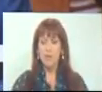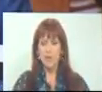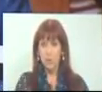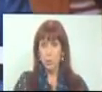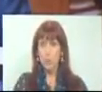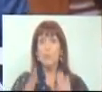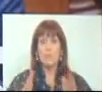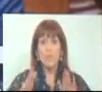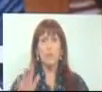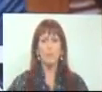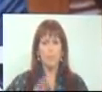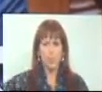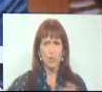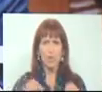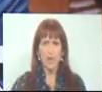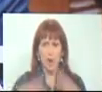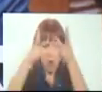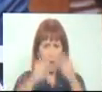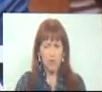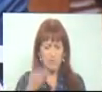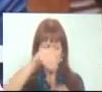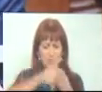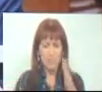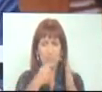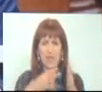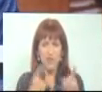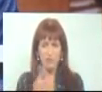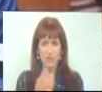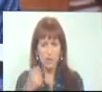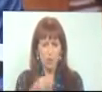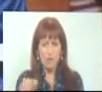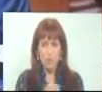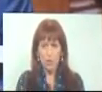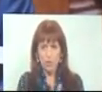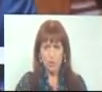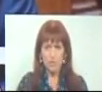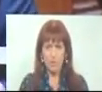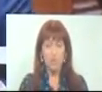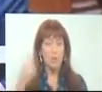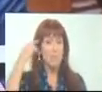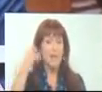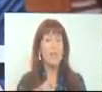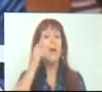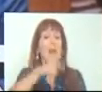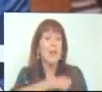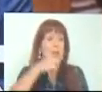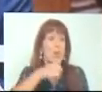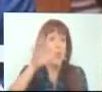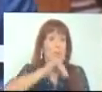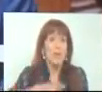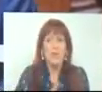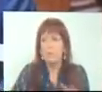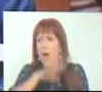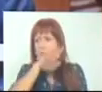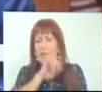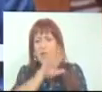sentido de urgência. Por isso, este orçamento contém medidas concretas de combate ao desemprego, pensadas para quem mais sofre,